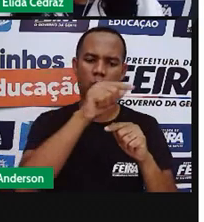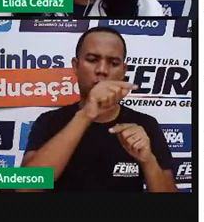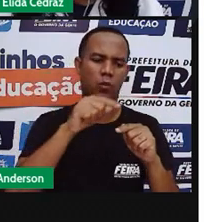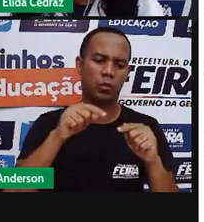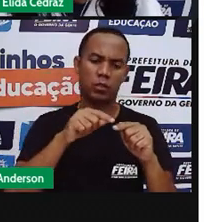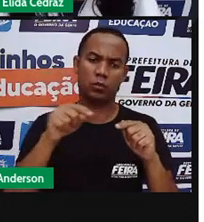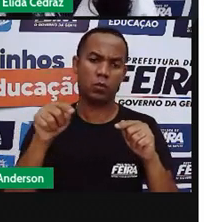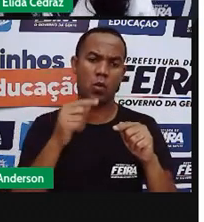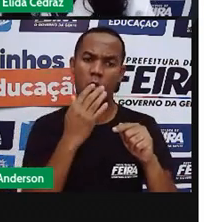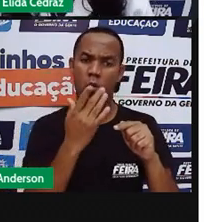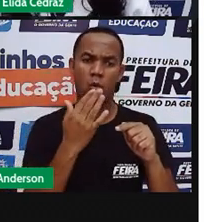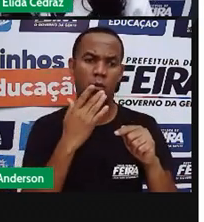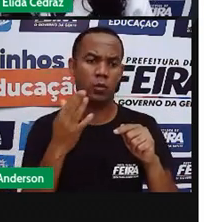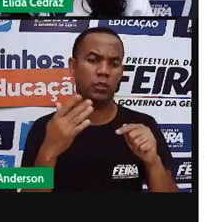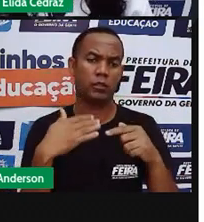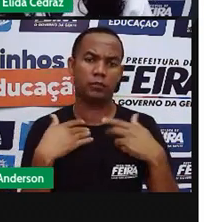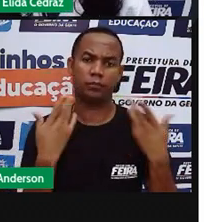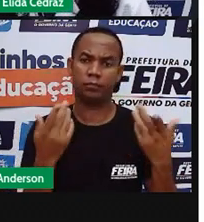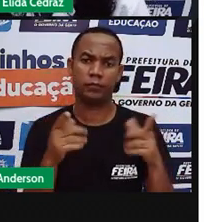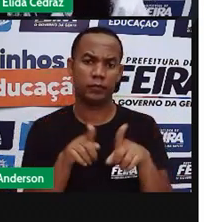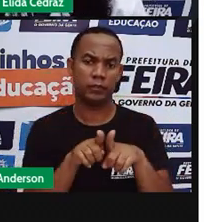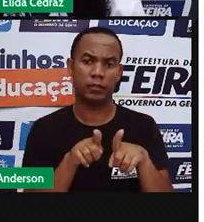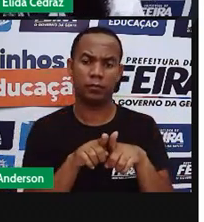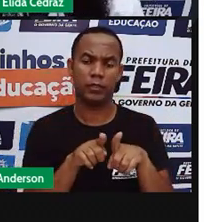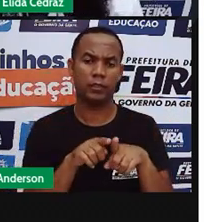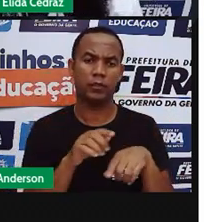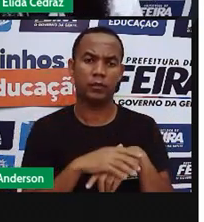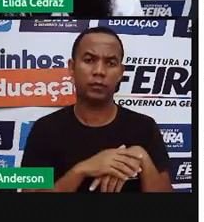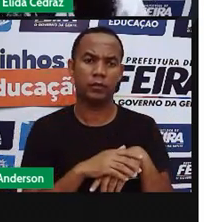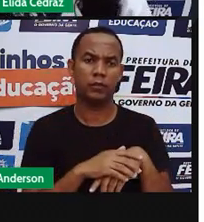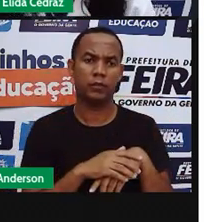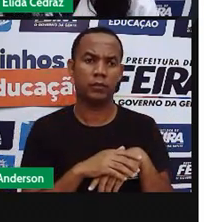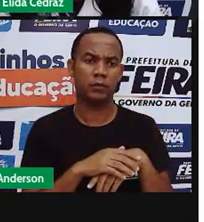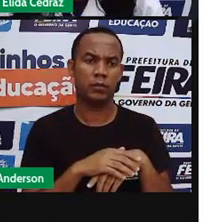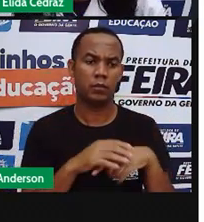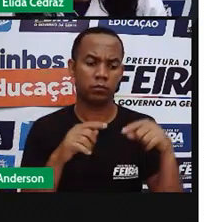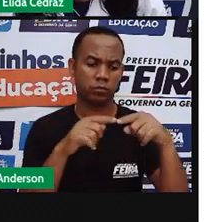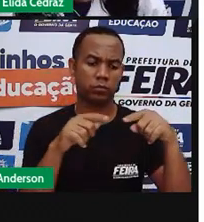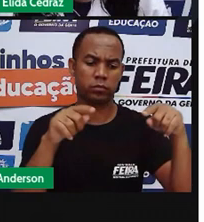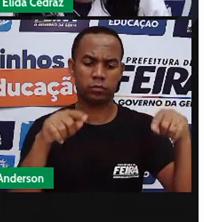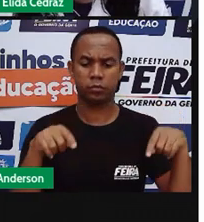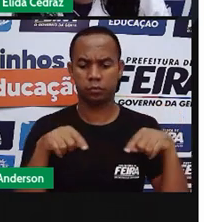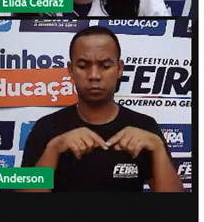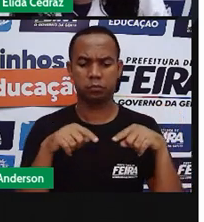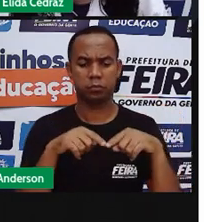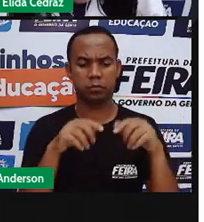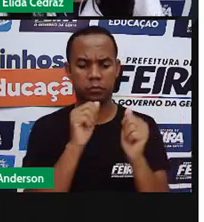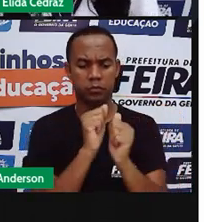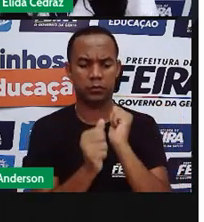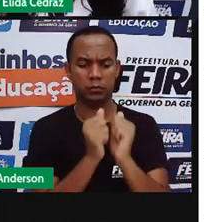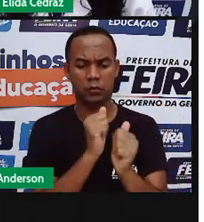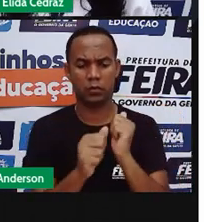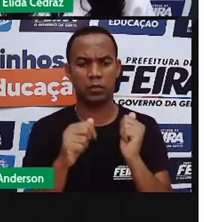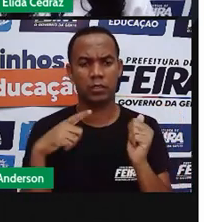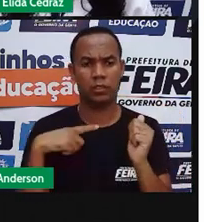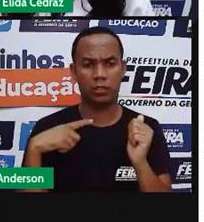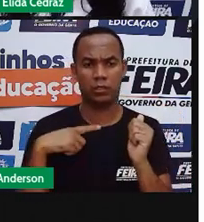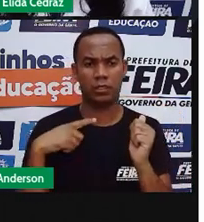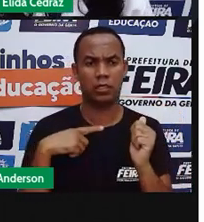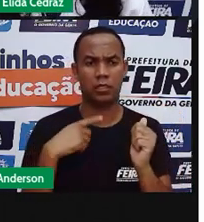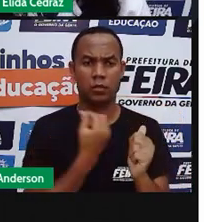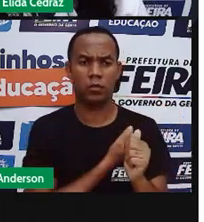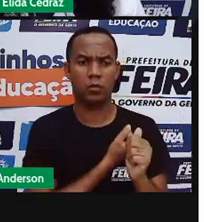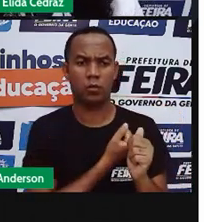de cores, como nós trabalhamos. Num time de futebol, existe uma sequência nos números das